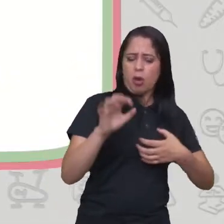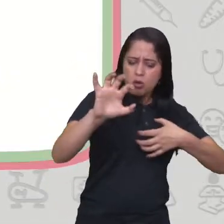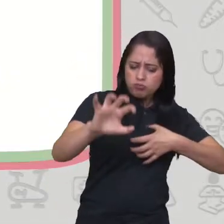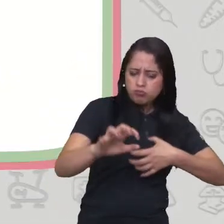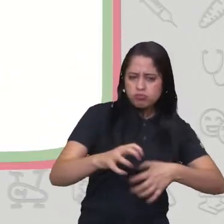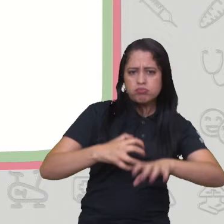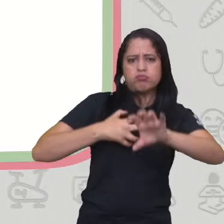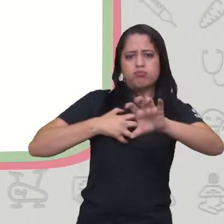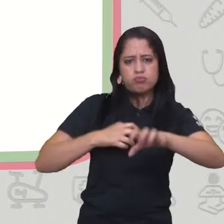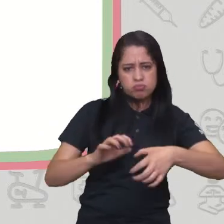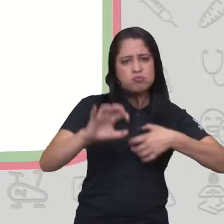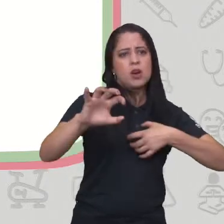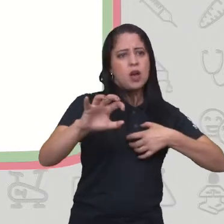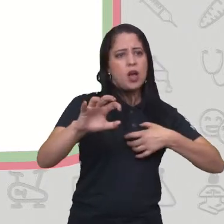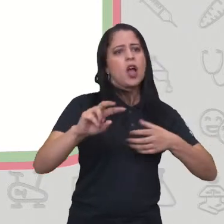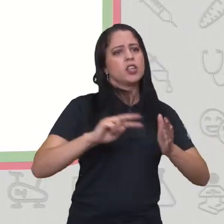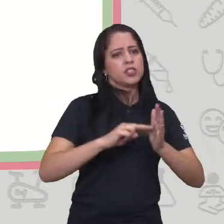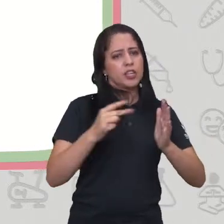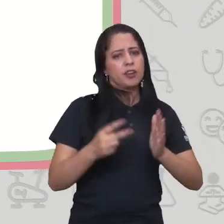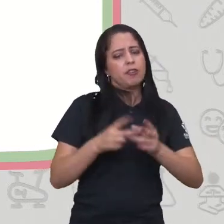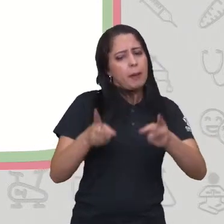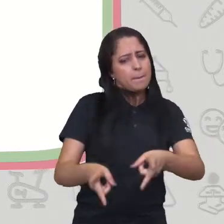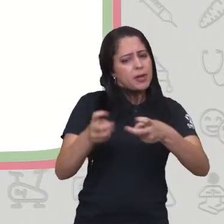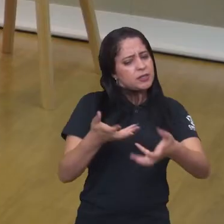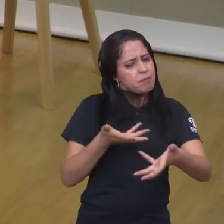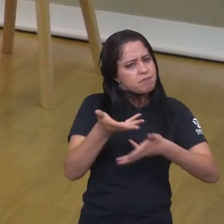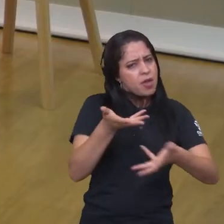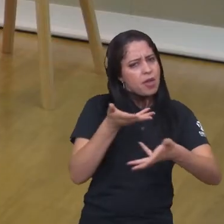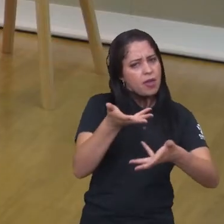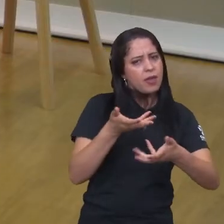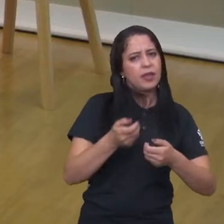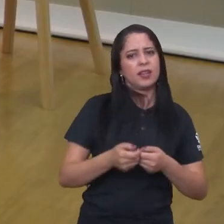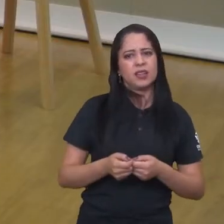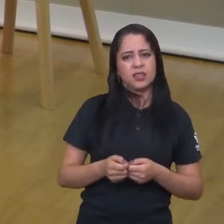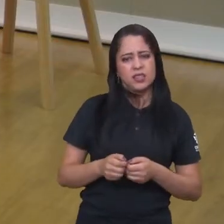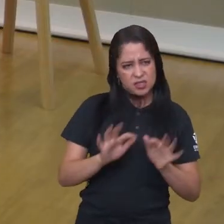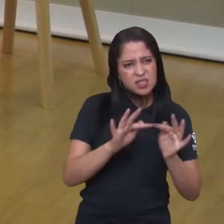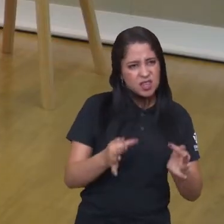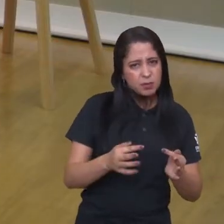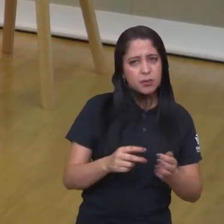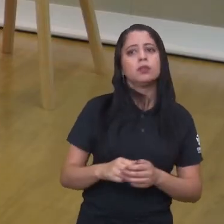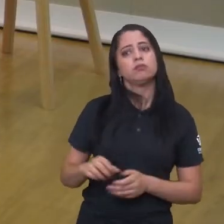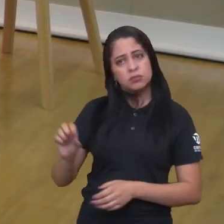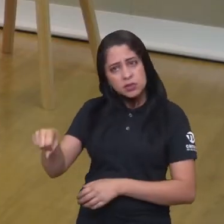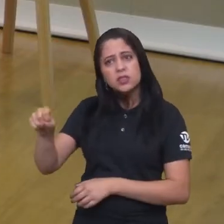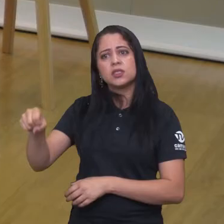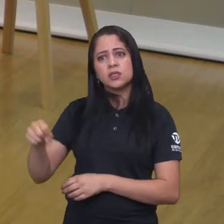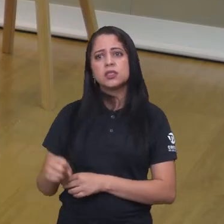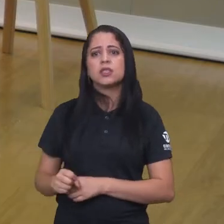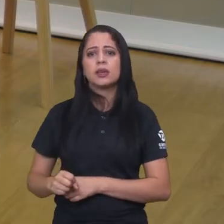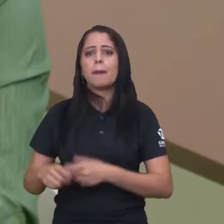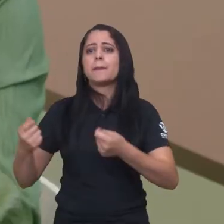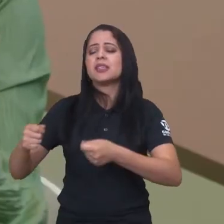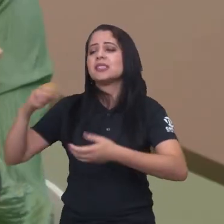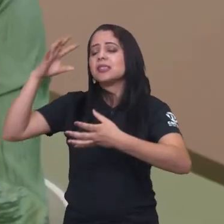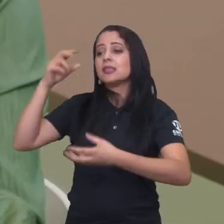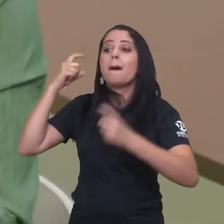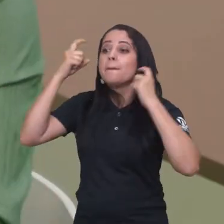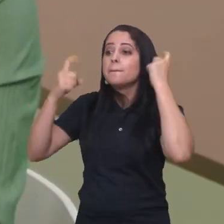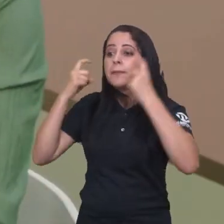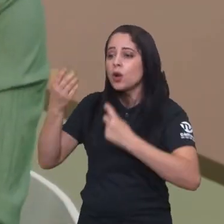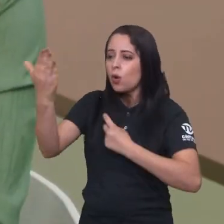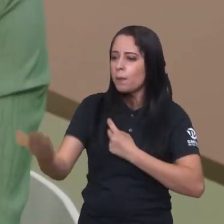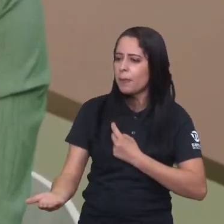se ela tomasse essa ação? Então, é se colocar no lugar do outro de uma maneira mais resumidinha, assim, mais simples? Isso, é você realmente entender, né,